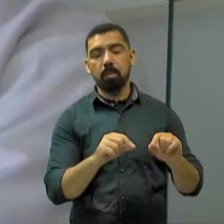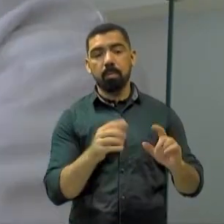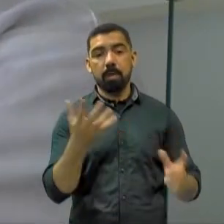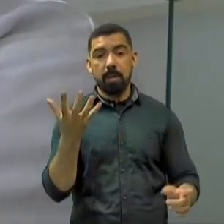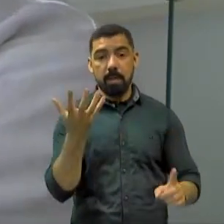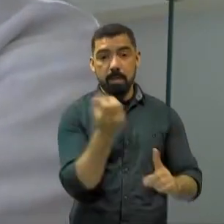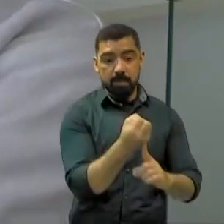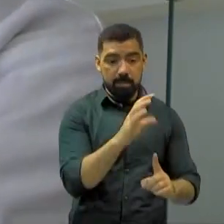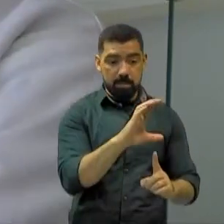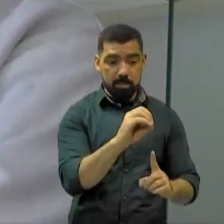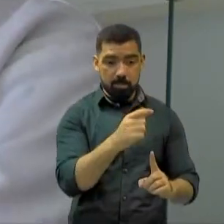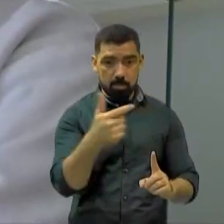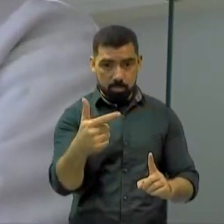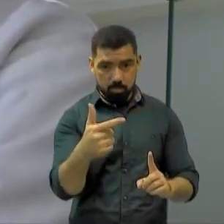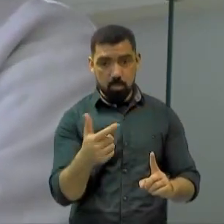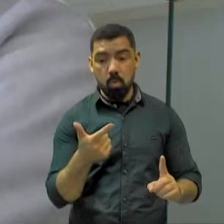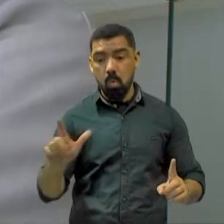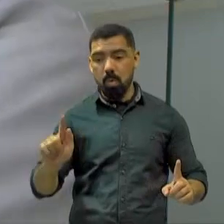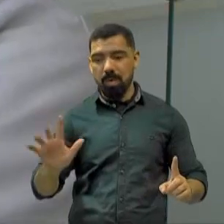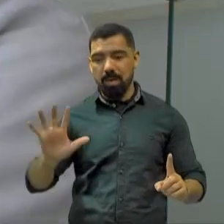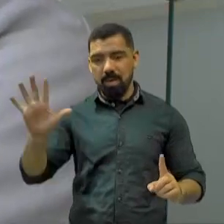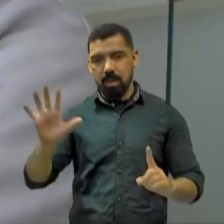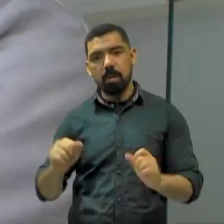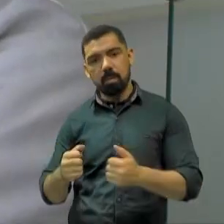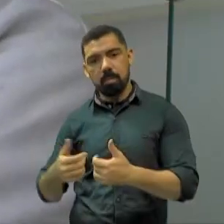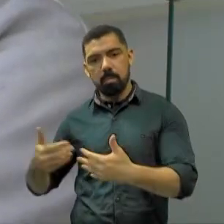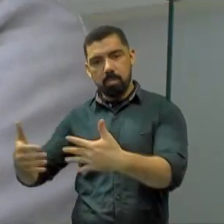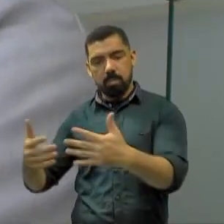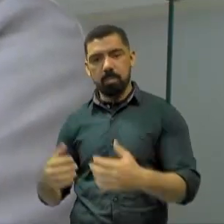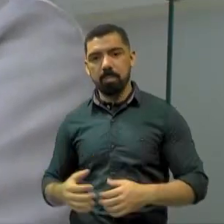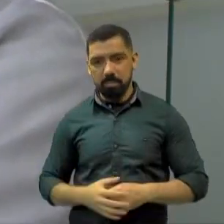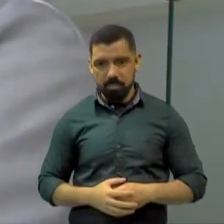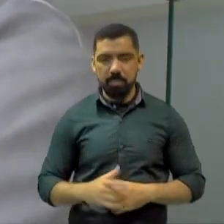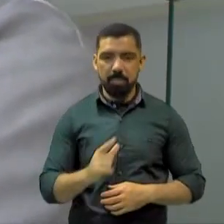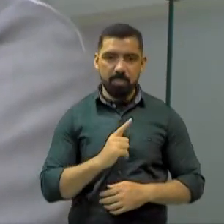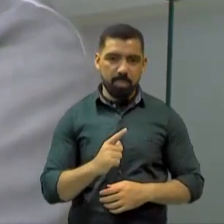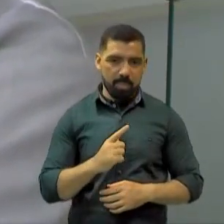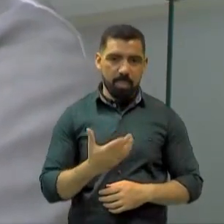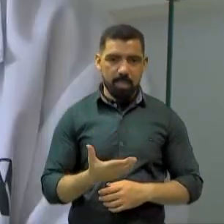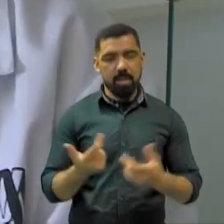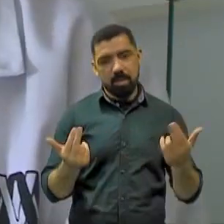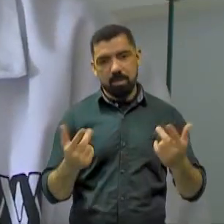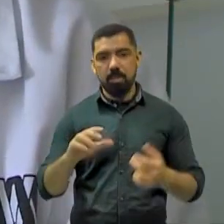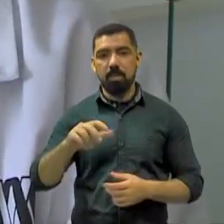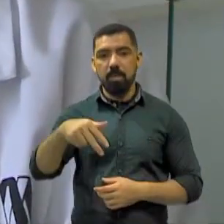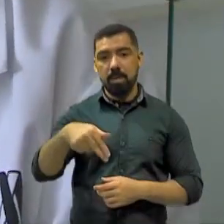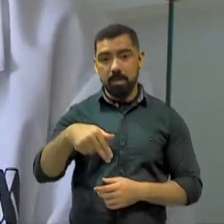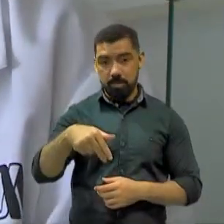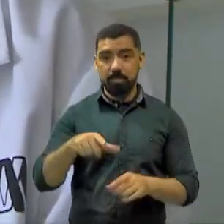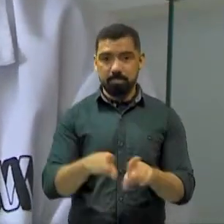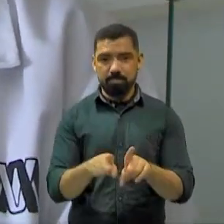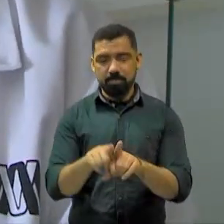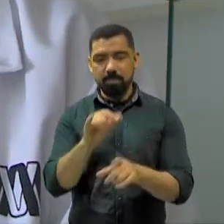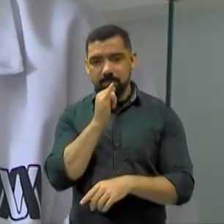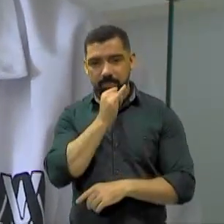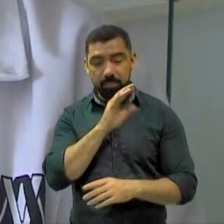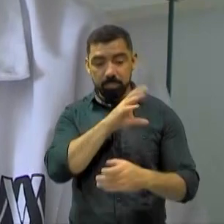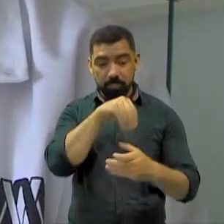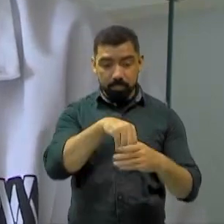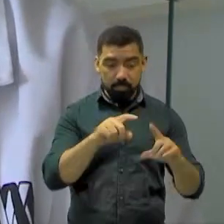e deixar passar os outros gases que são inócuos, digamos, para a atmosfera, como é o caso do nitrogênio. Dentro desse projeto, a